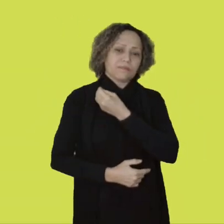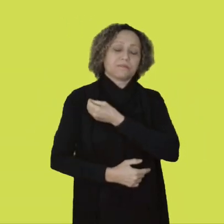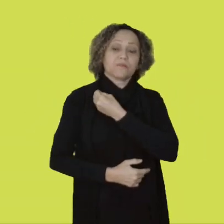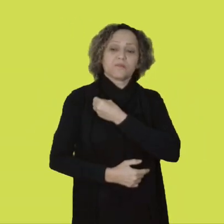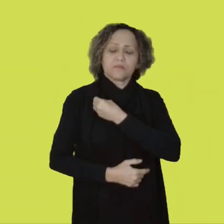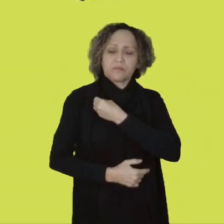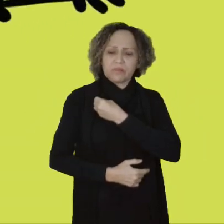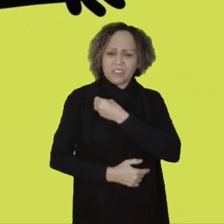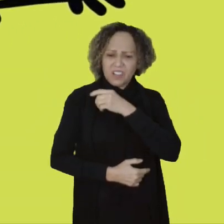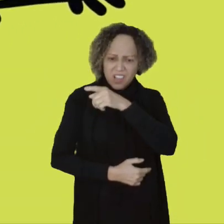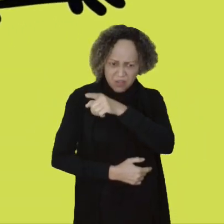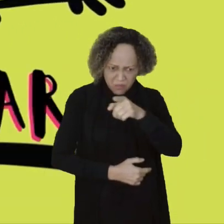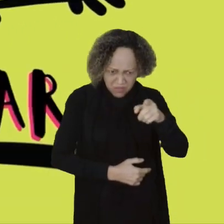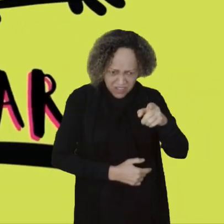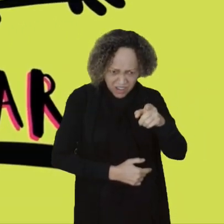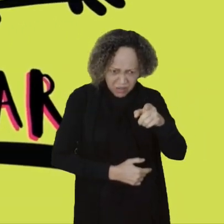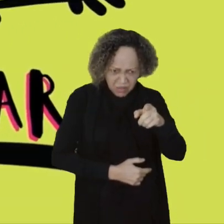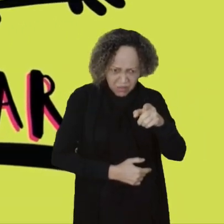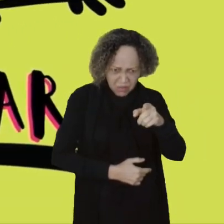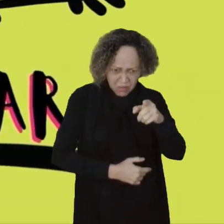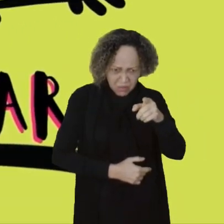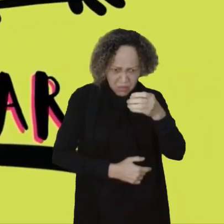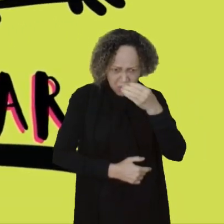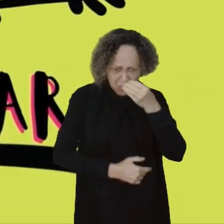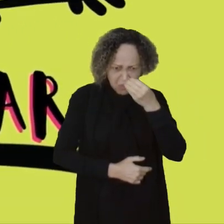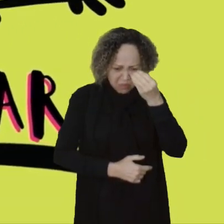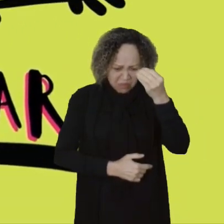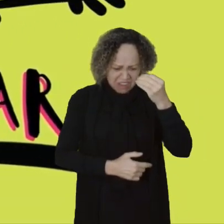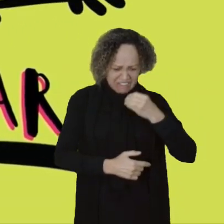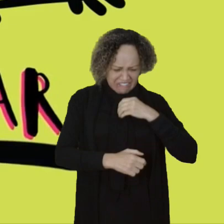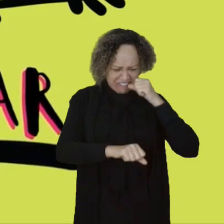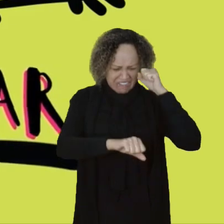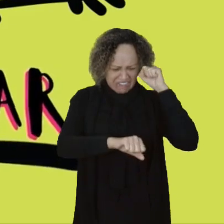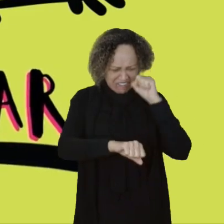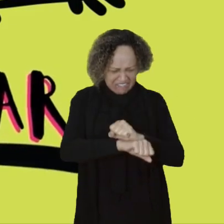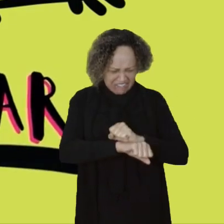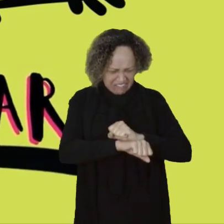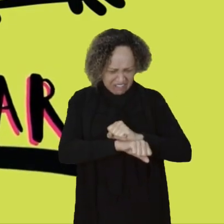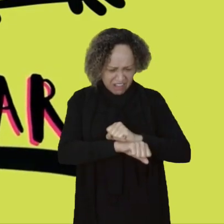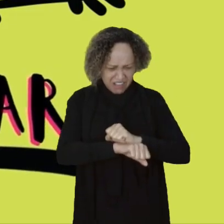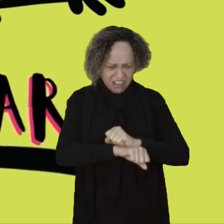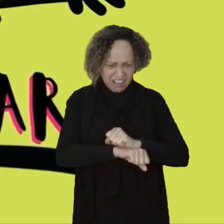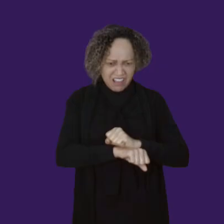Não vão mais conseguir me anular, me calar.